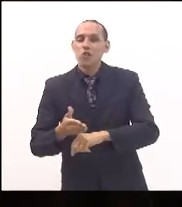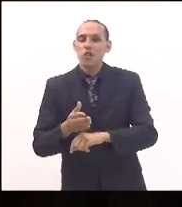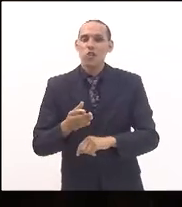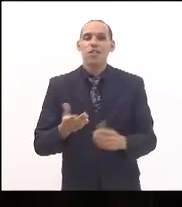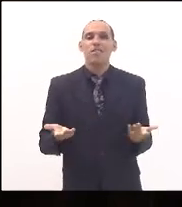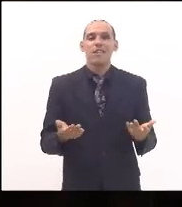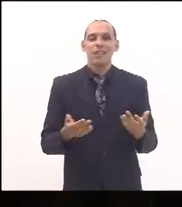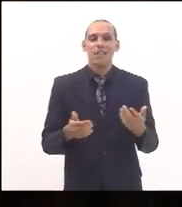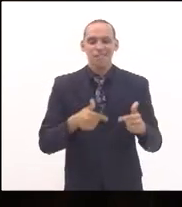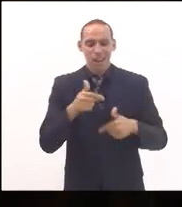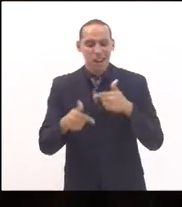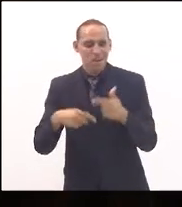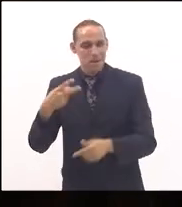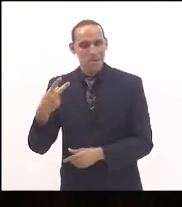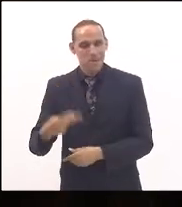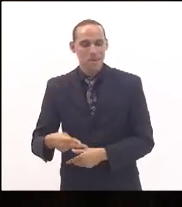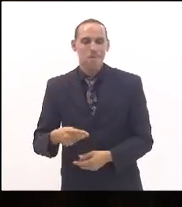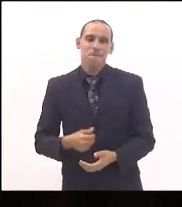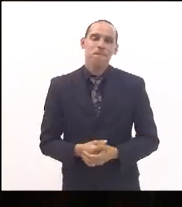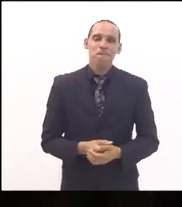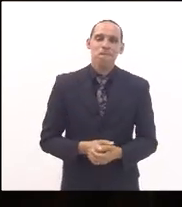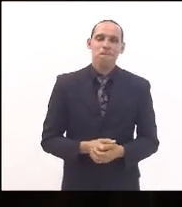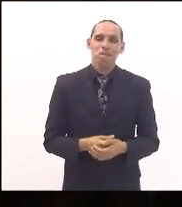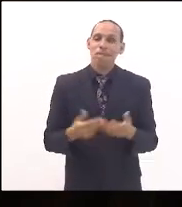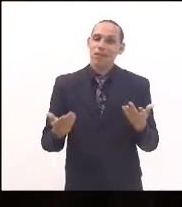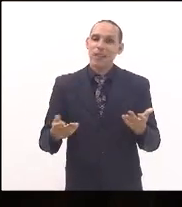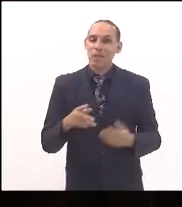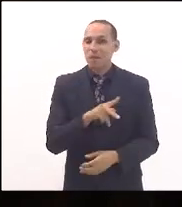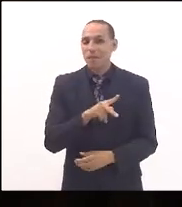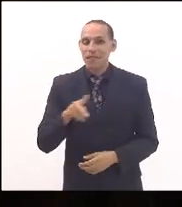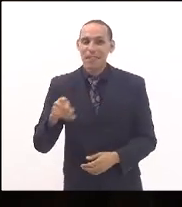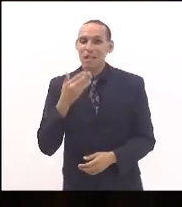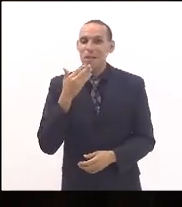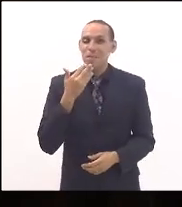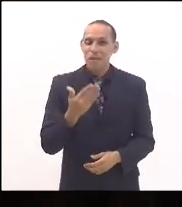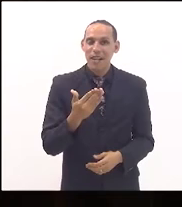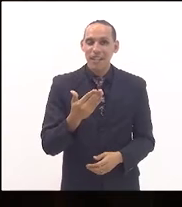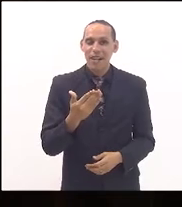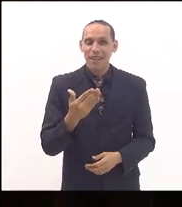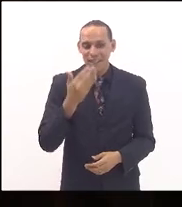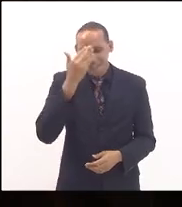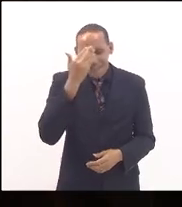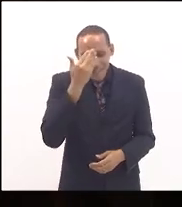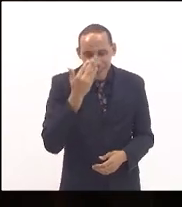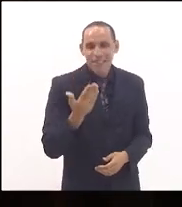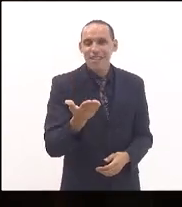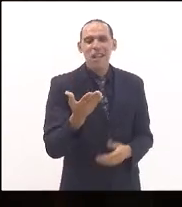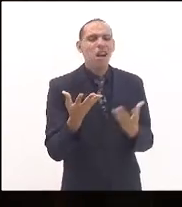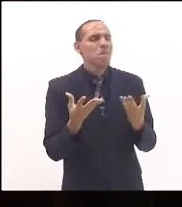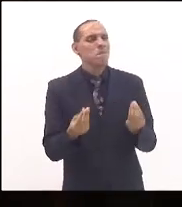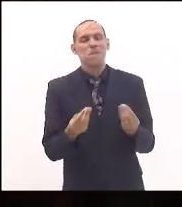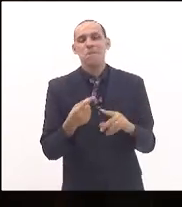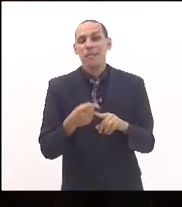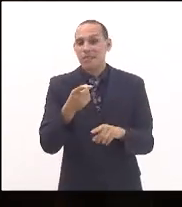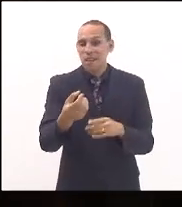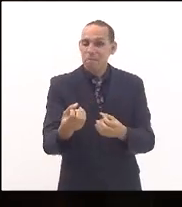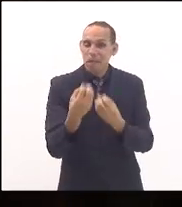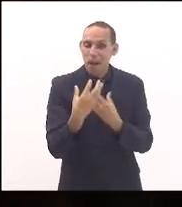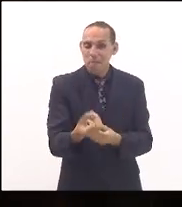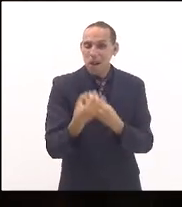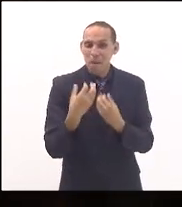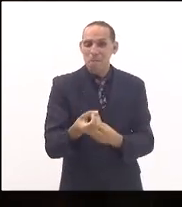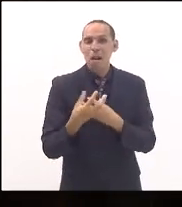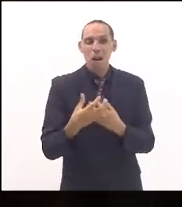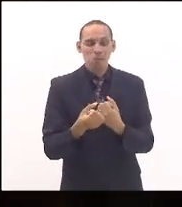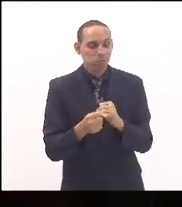os trabalhos da casa então Presidente pediu para te agradecer muito por todo o momento